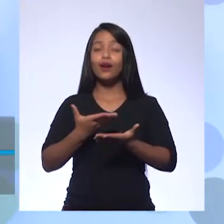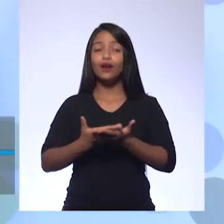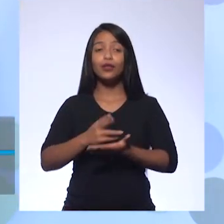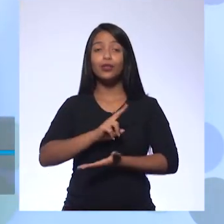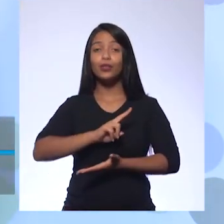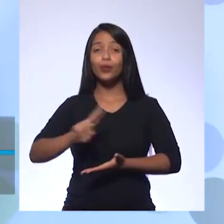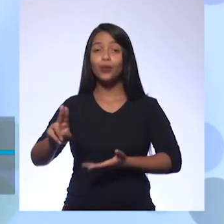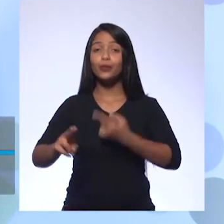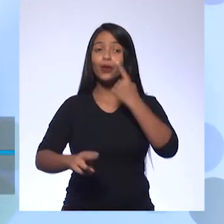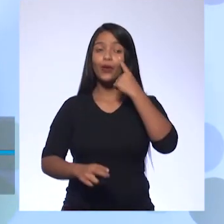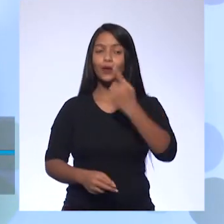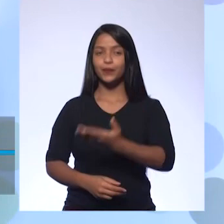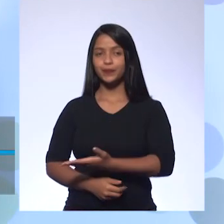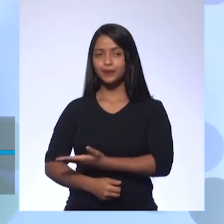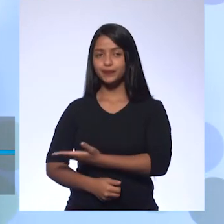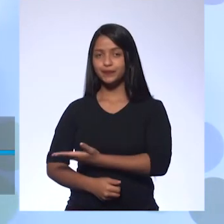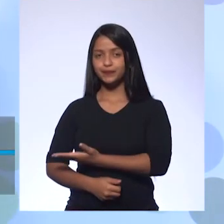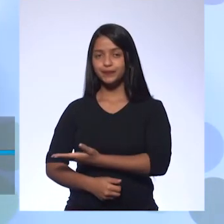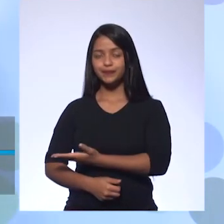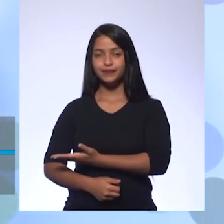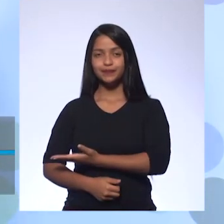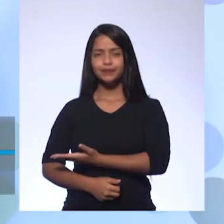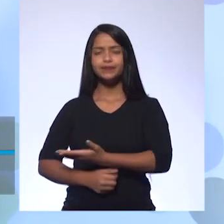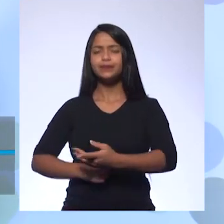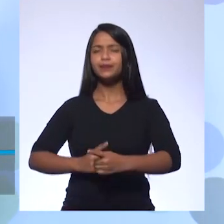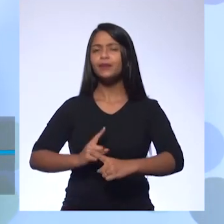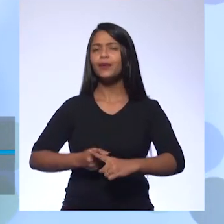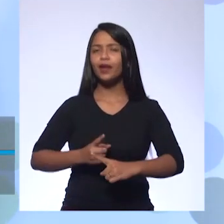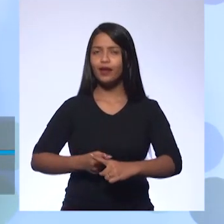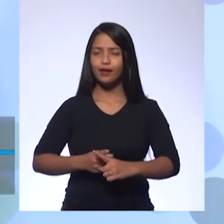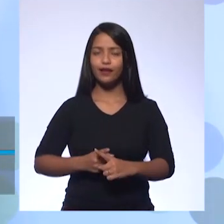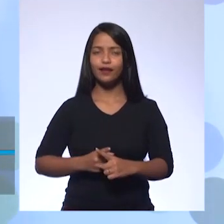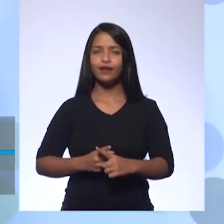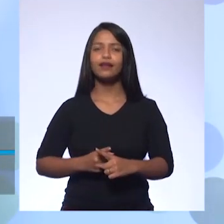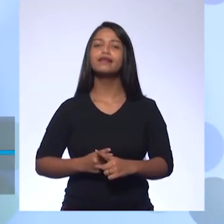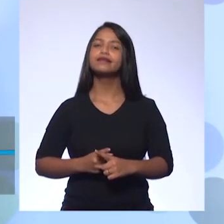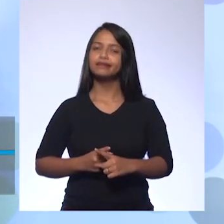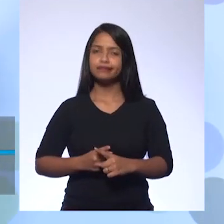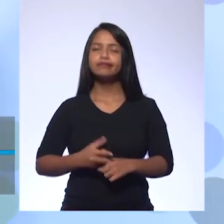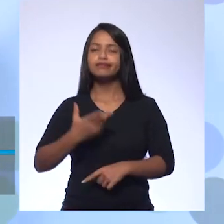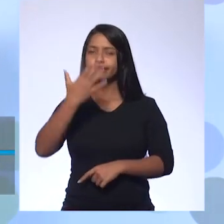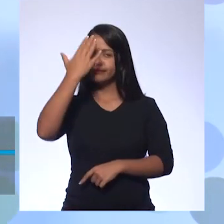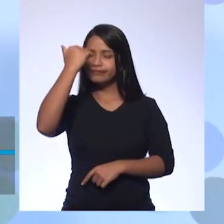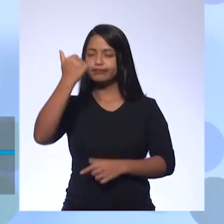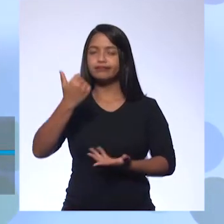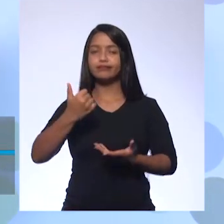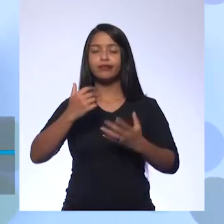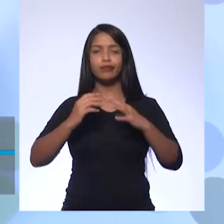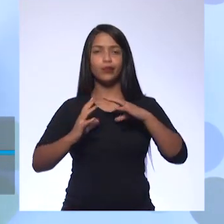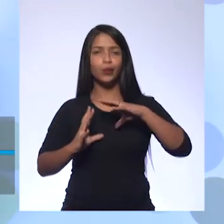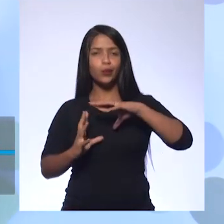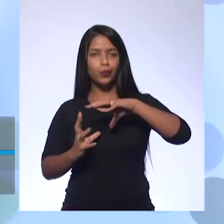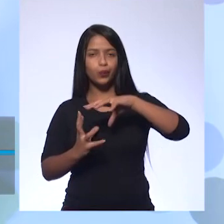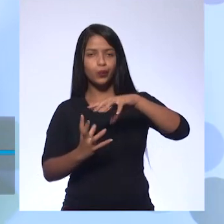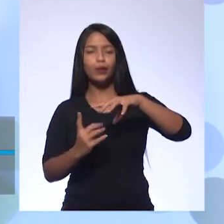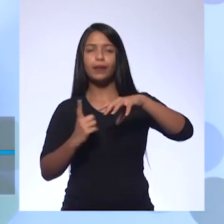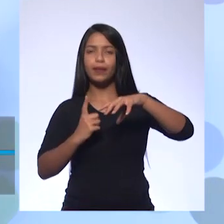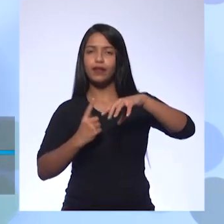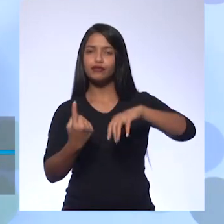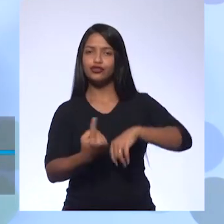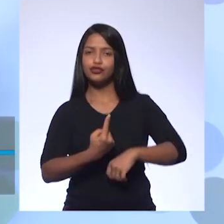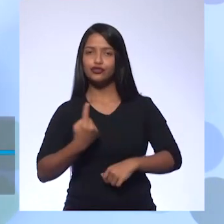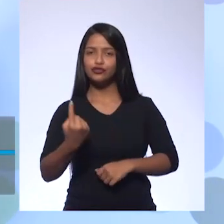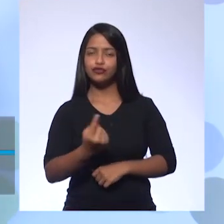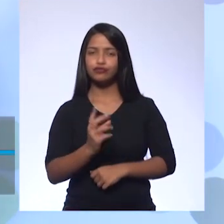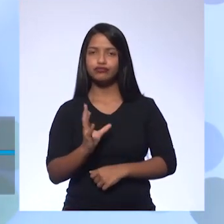minha mão aí, ó, Terra, um planeta dinâmico. Porque a gente precisa que entender, tem mais a rotação do planeta, né, que também contribui com